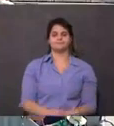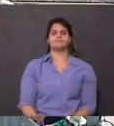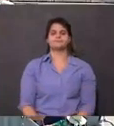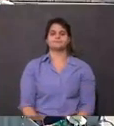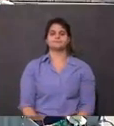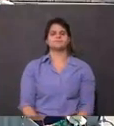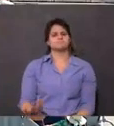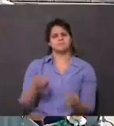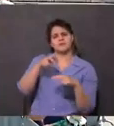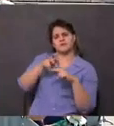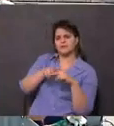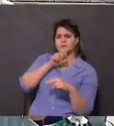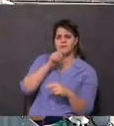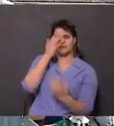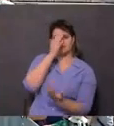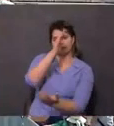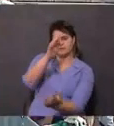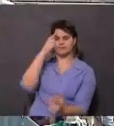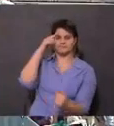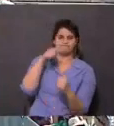Podeis acomodar-vos para escutar a homilia.